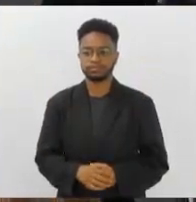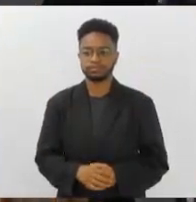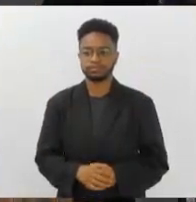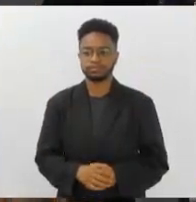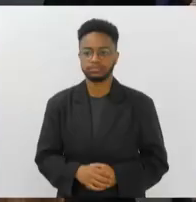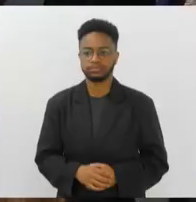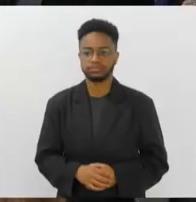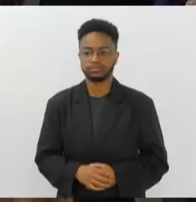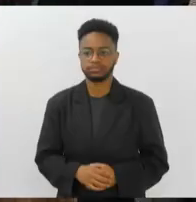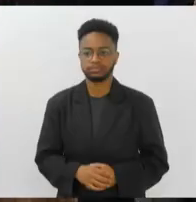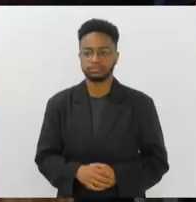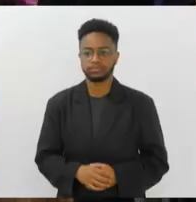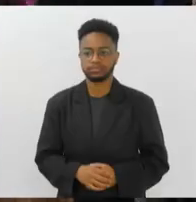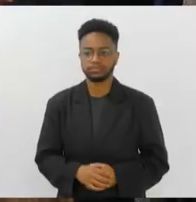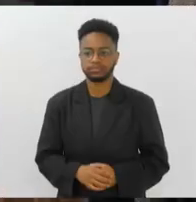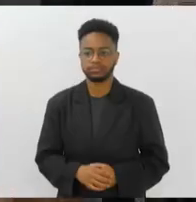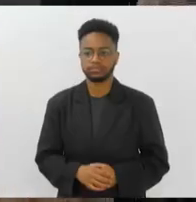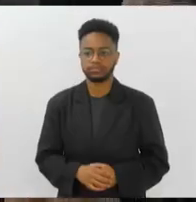parar.